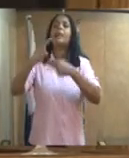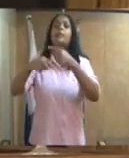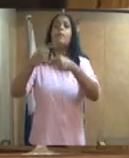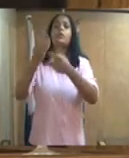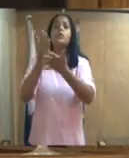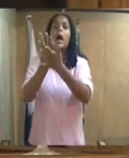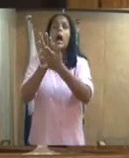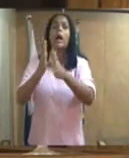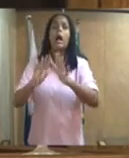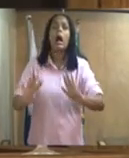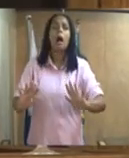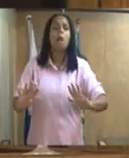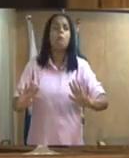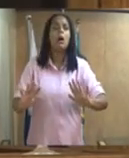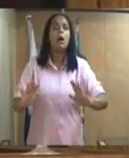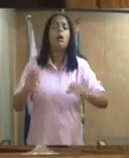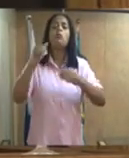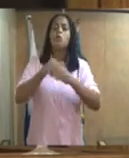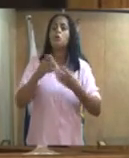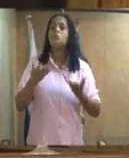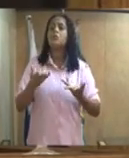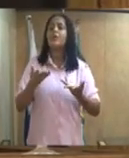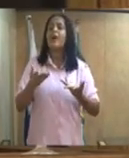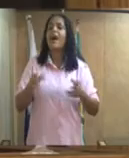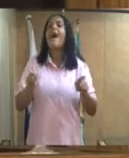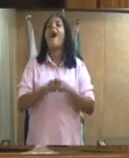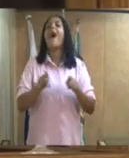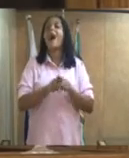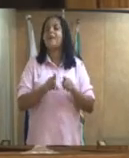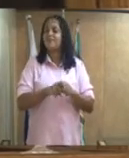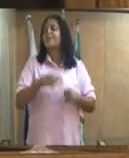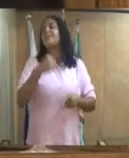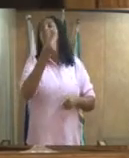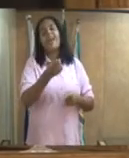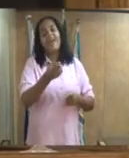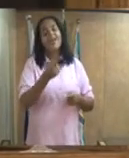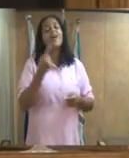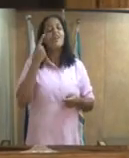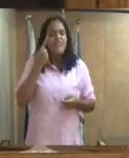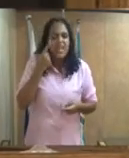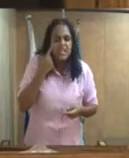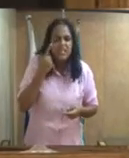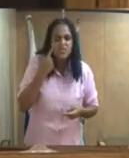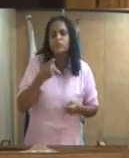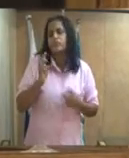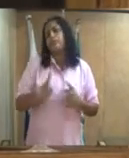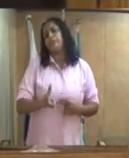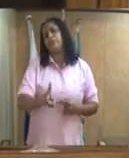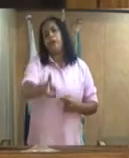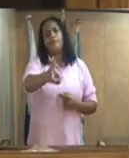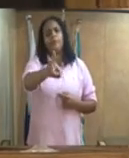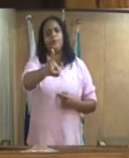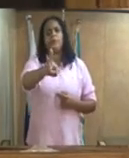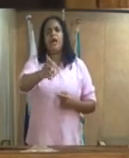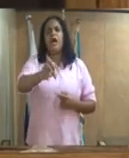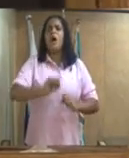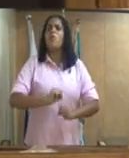é inviável. Porque tenho acompanhado diariamente, senhor presidente, a